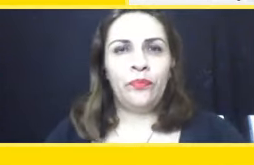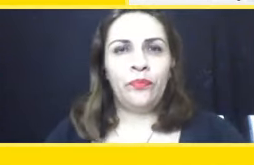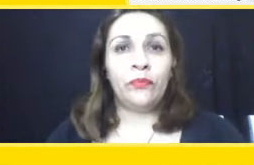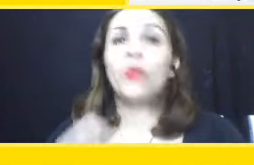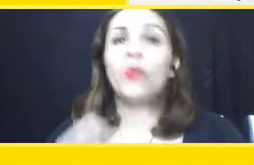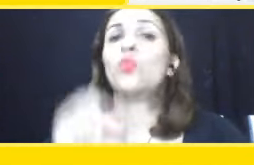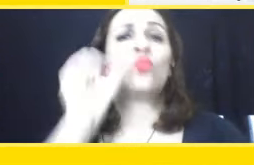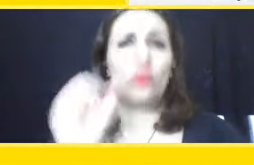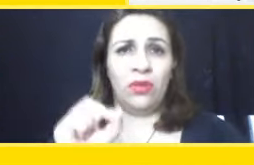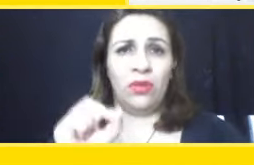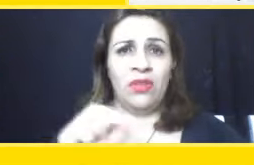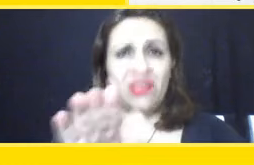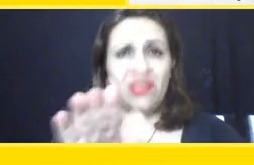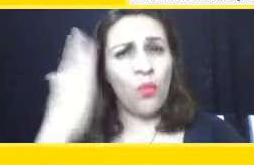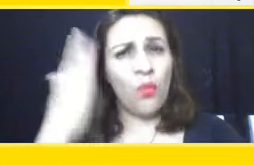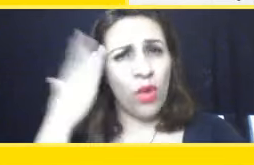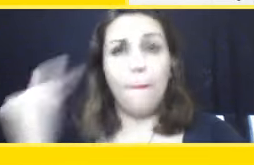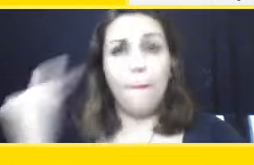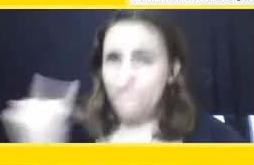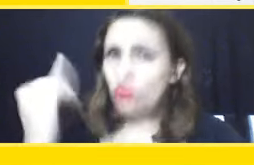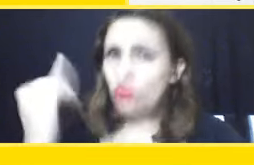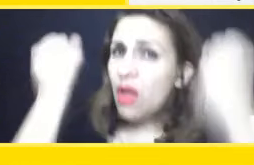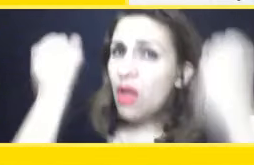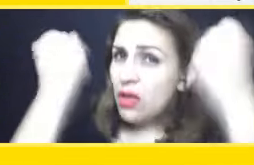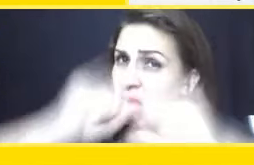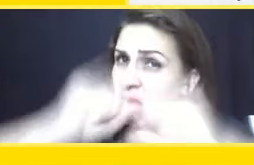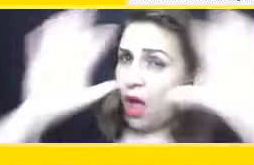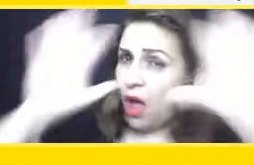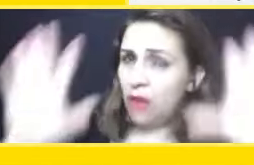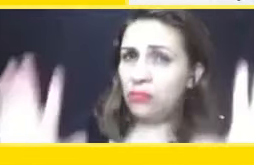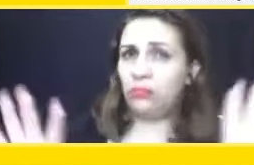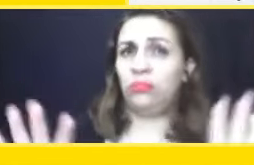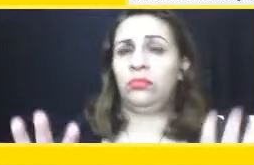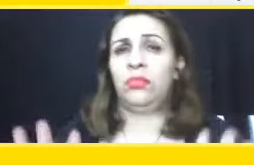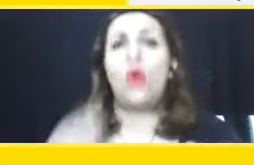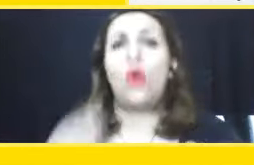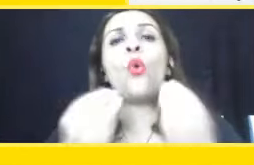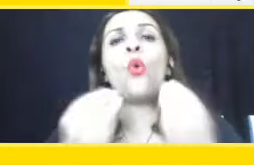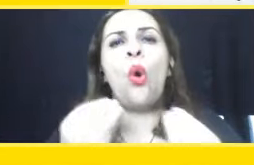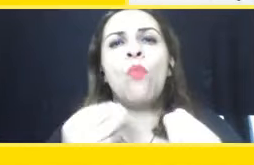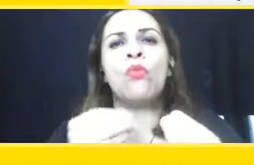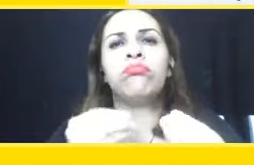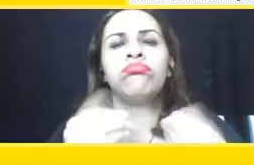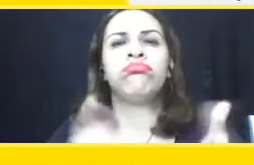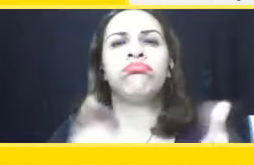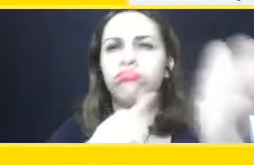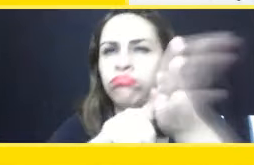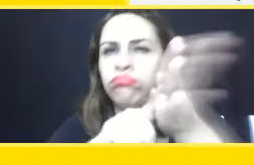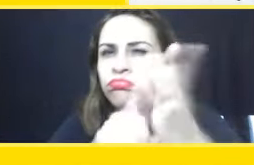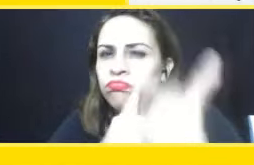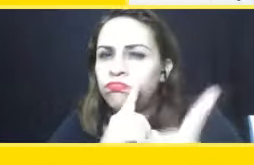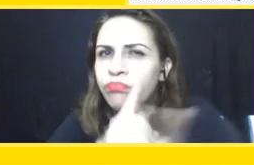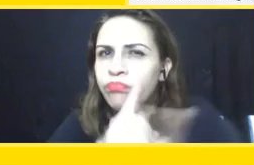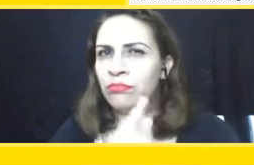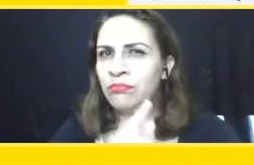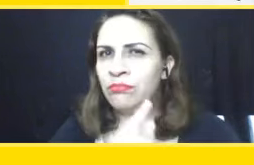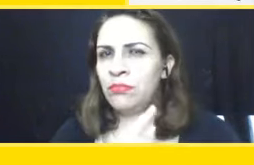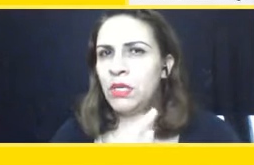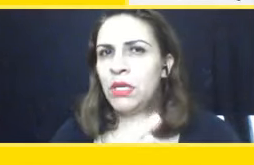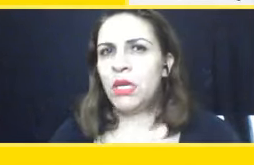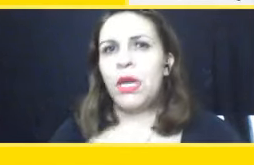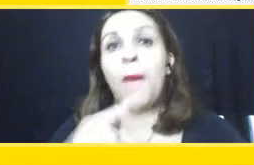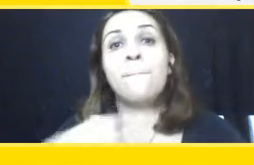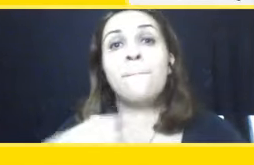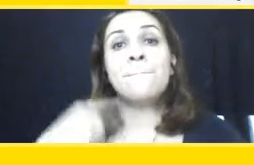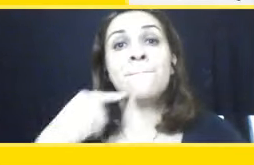O que é importante nós deixarmos também que a forma de testagem que está sendo feita no Distrito Federal. Nós temos aí mais de